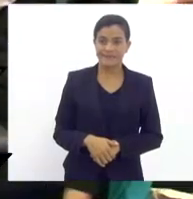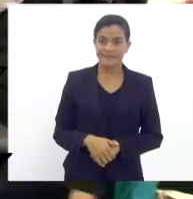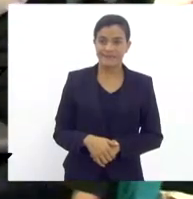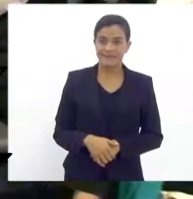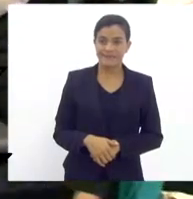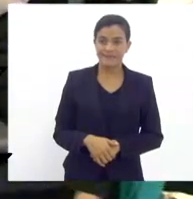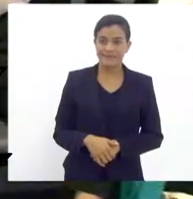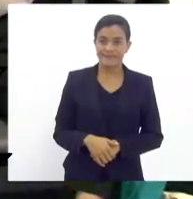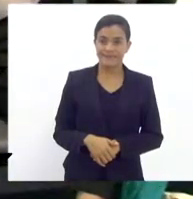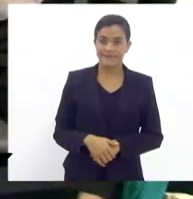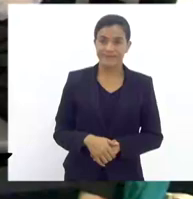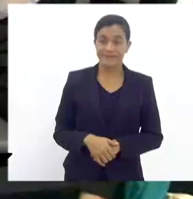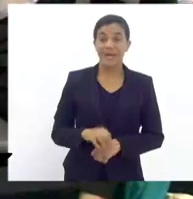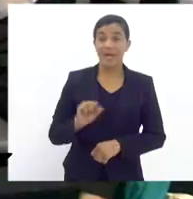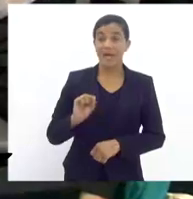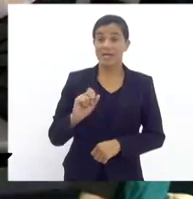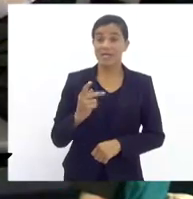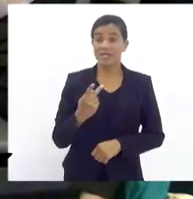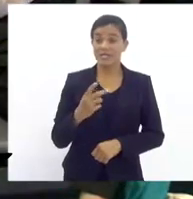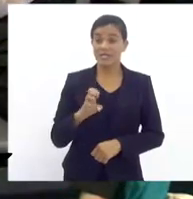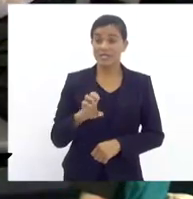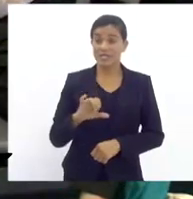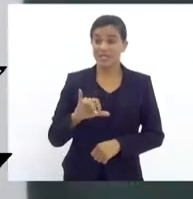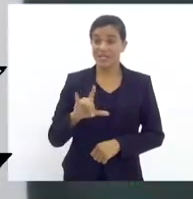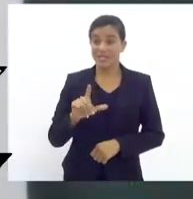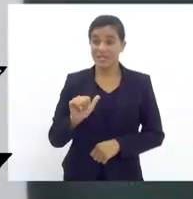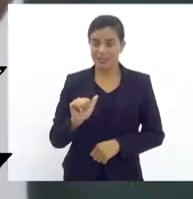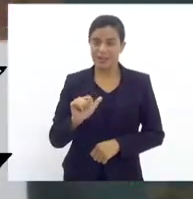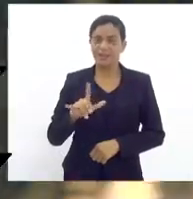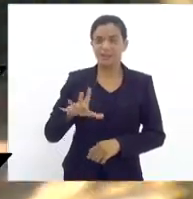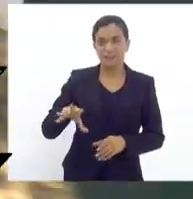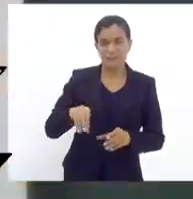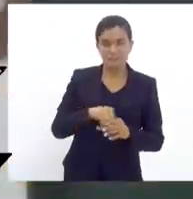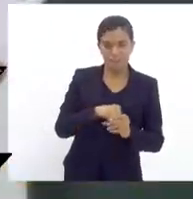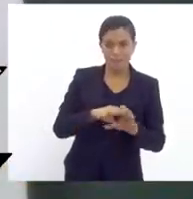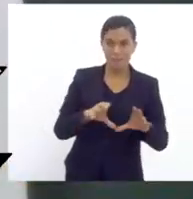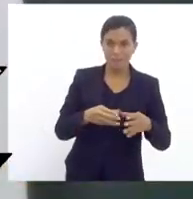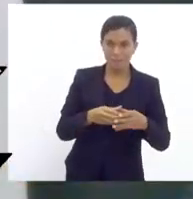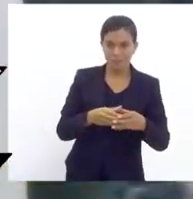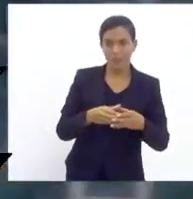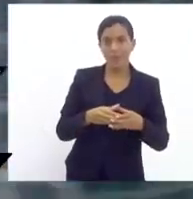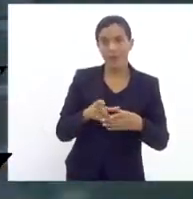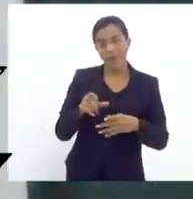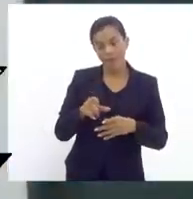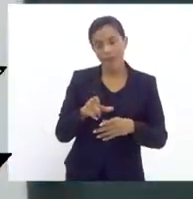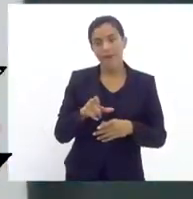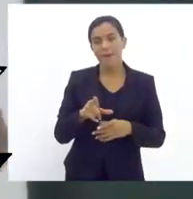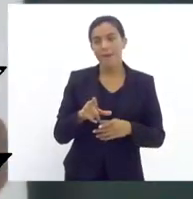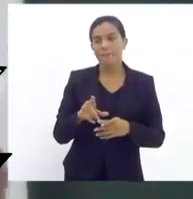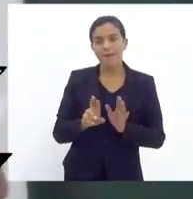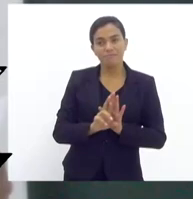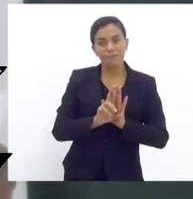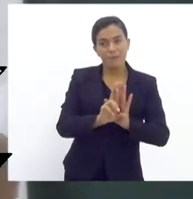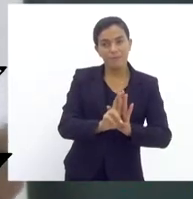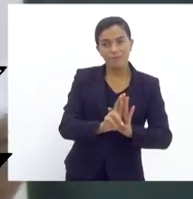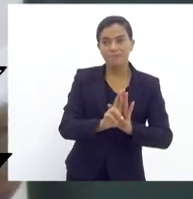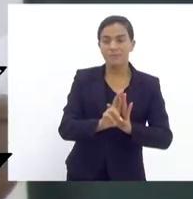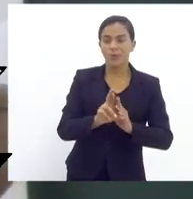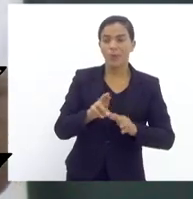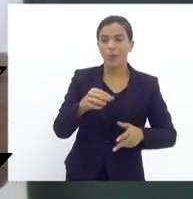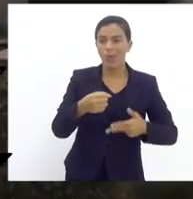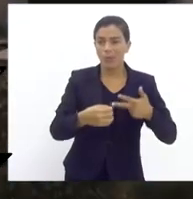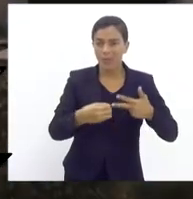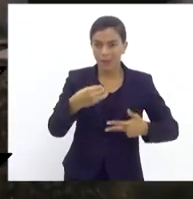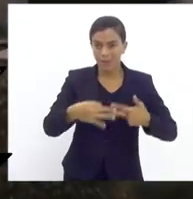a nossa querida Sheila que falou antes que fazia parte desse bloco também só para anunciar que era parte do poder público aqui também